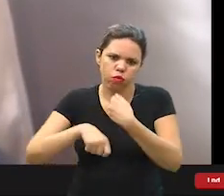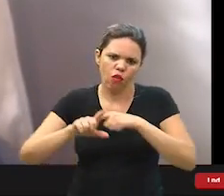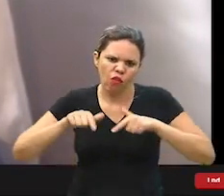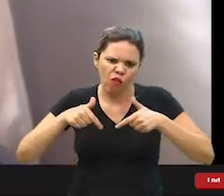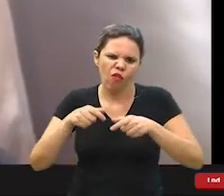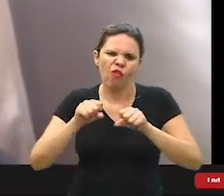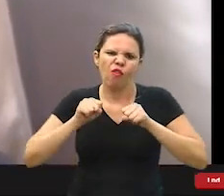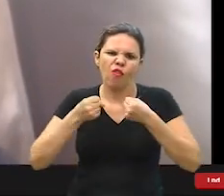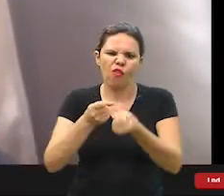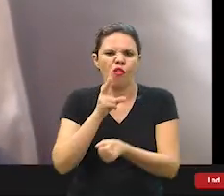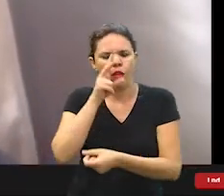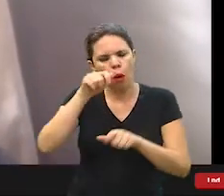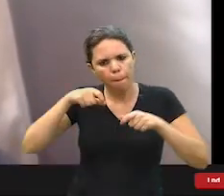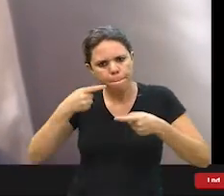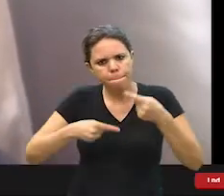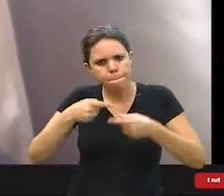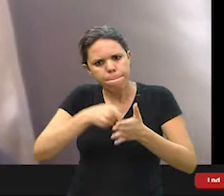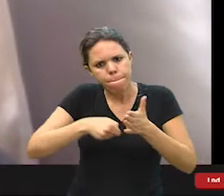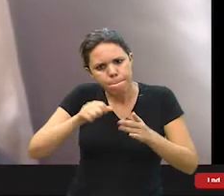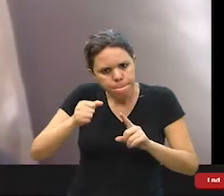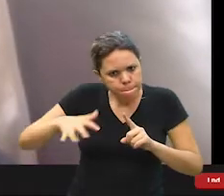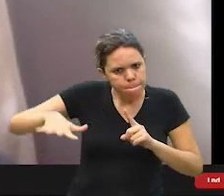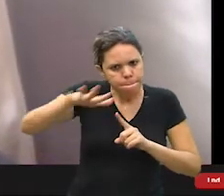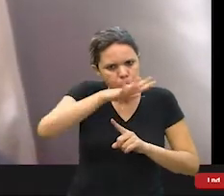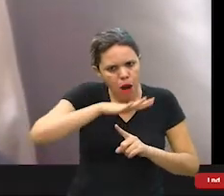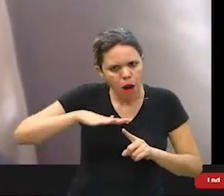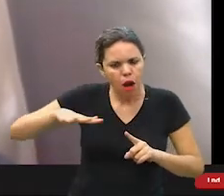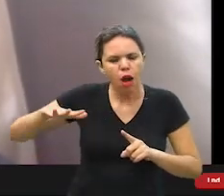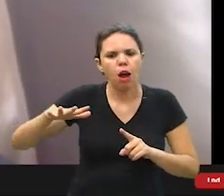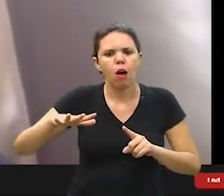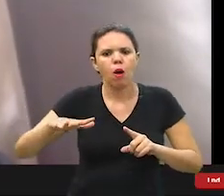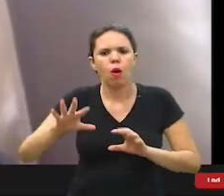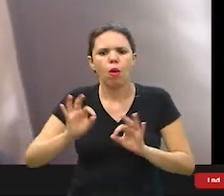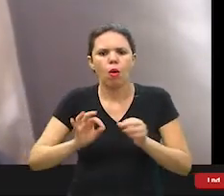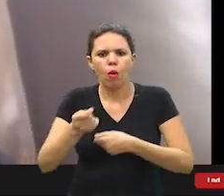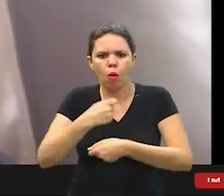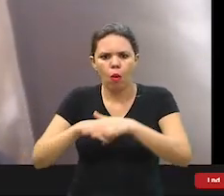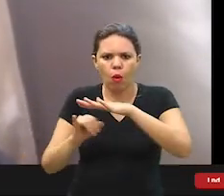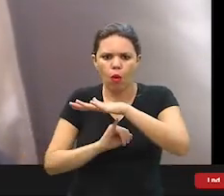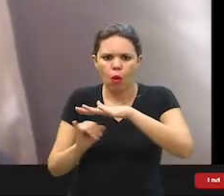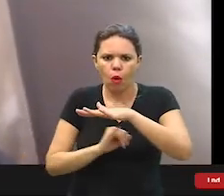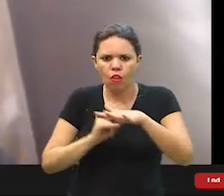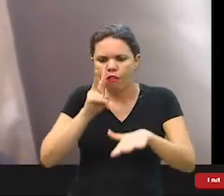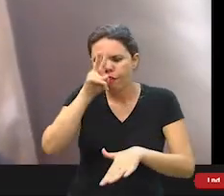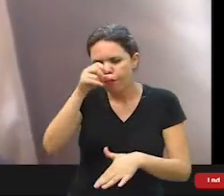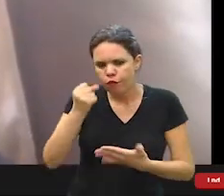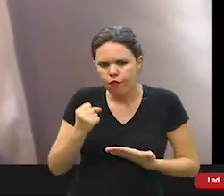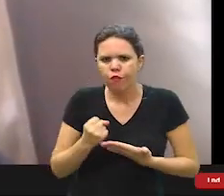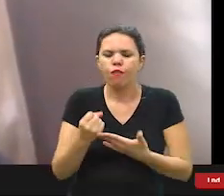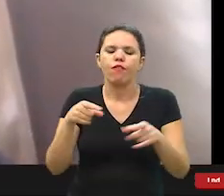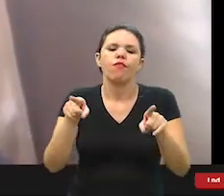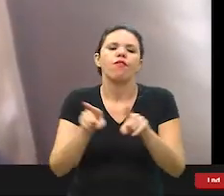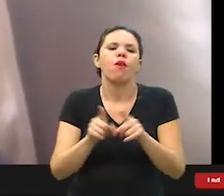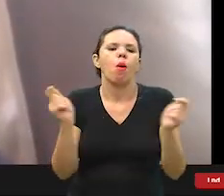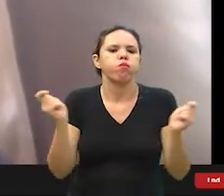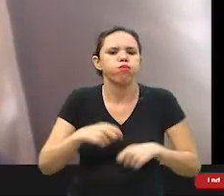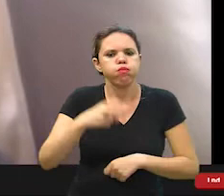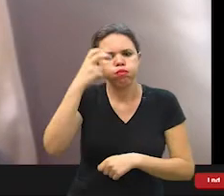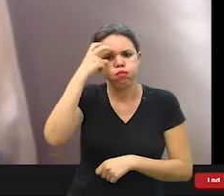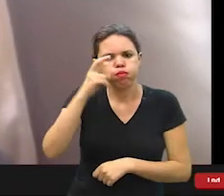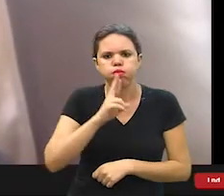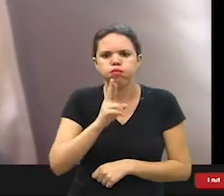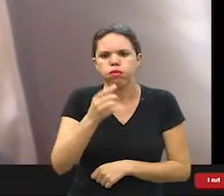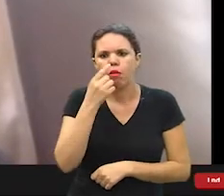força política, que você tem a sociedade civil com organizações muito fortes, né? Também com capacidade